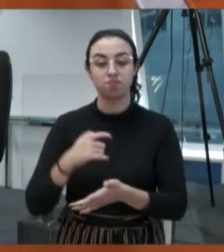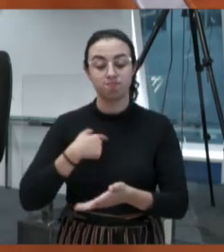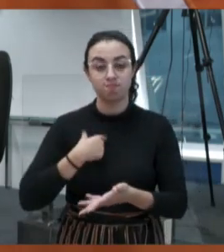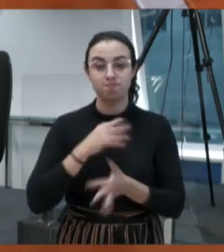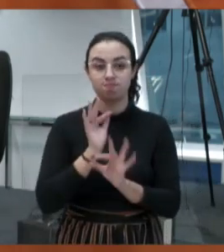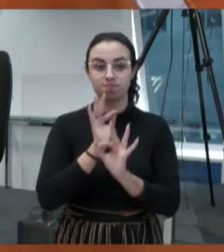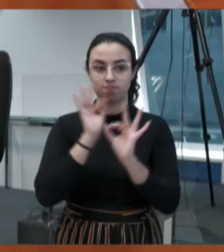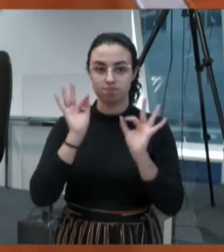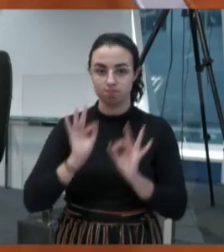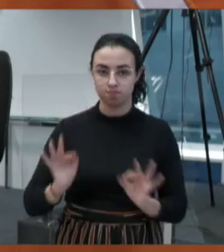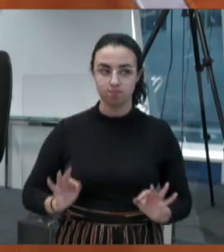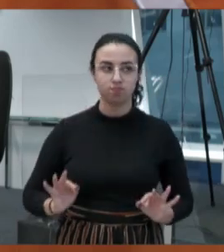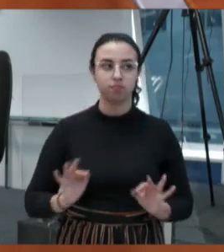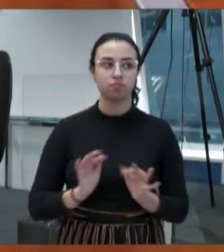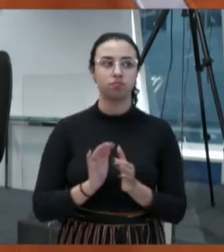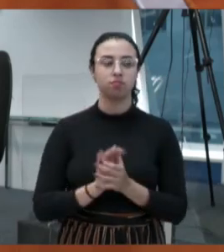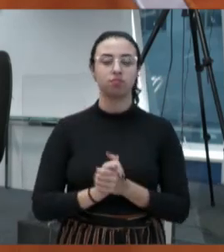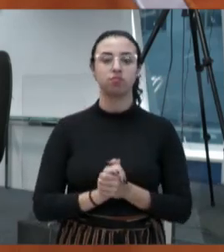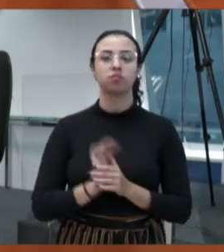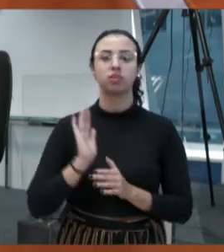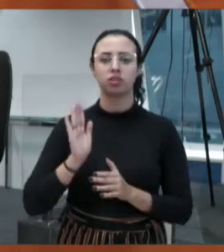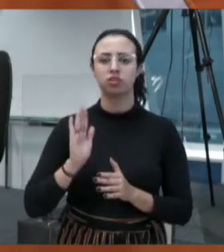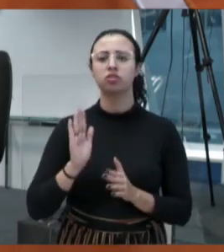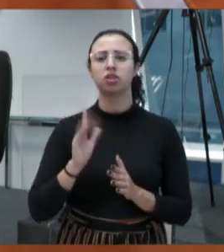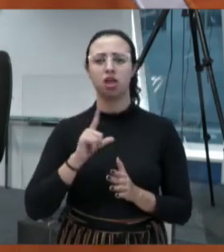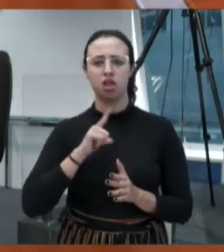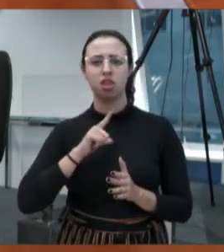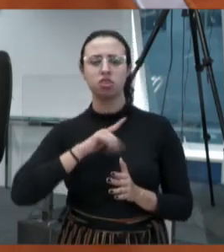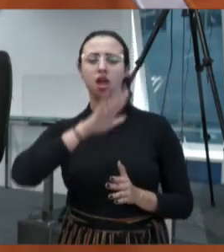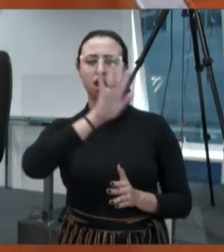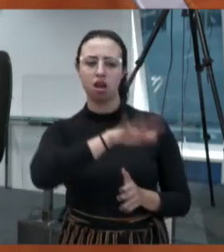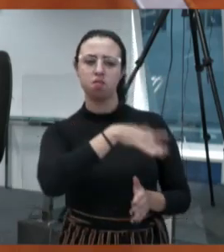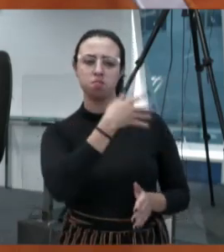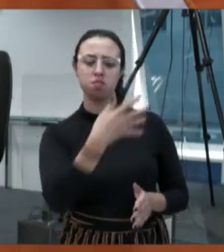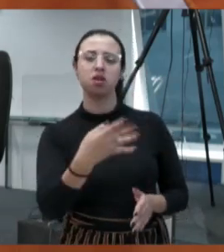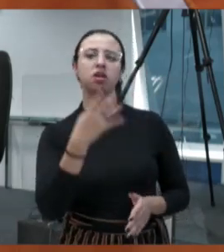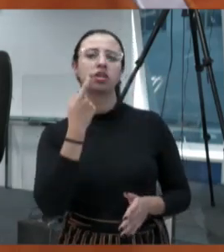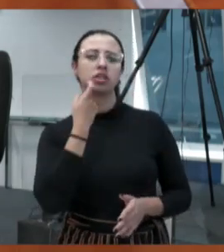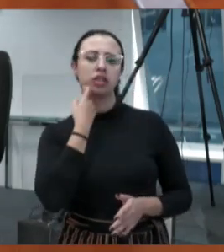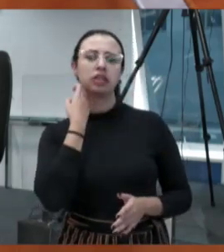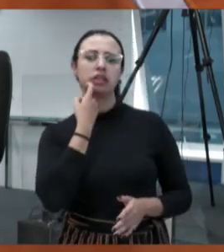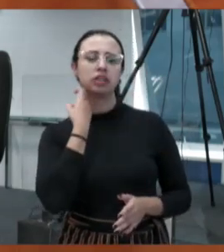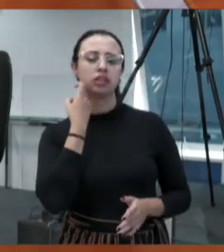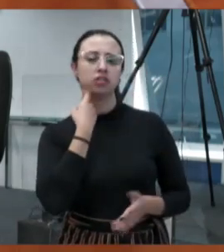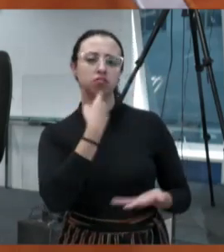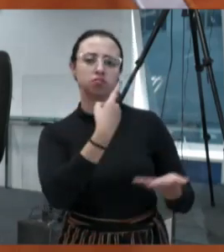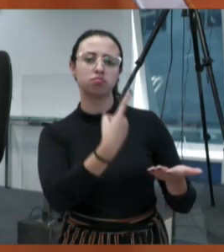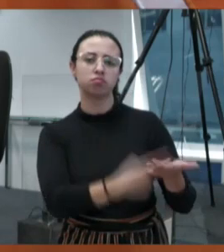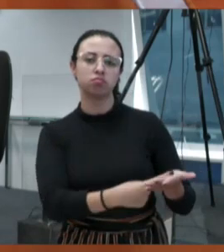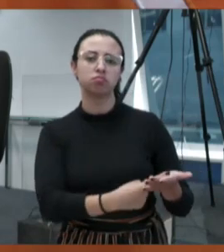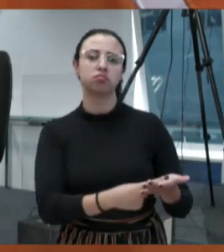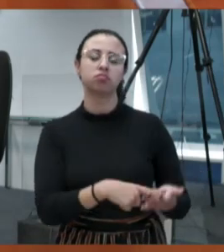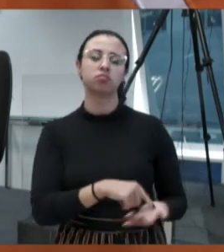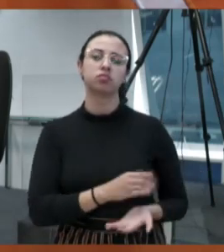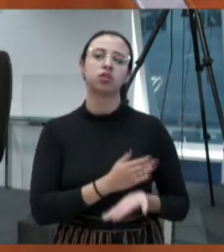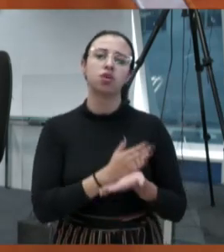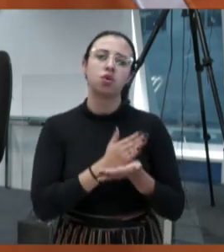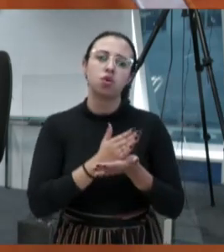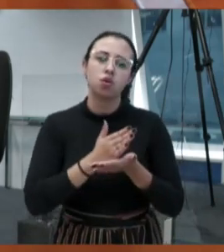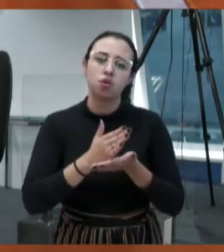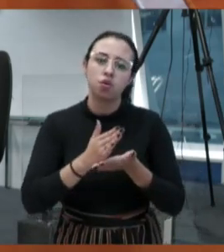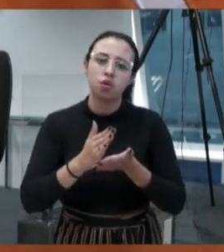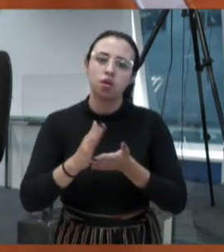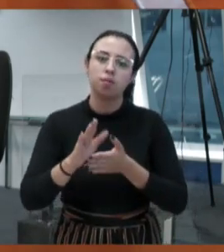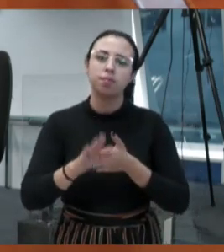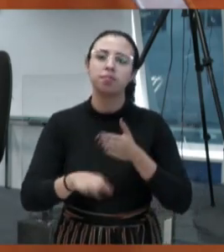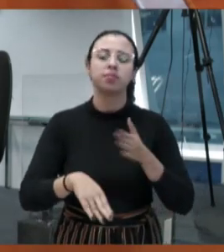o senhor Edinho lá, né, já colocou lá na programação dele de sexta-feira, para que ontem começasse aí a capina lá no bairro